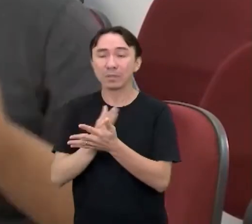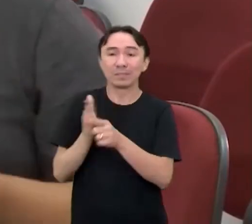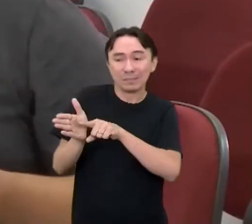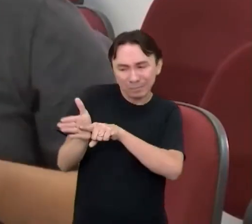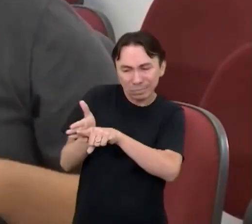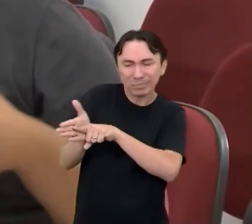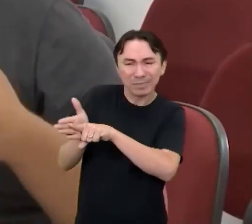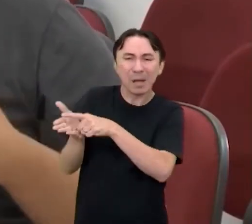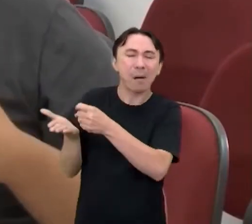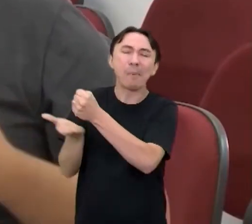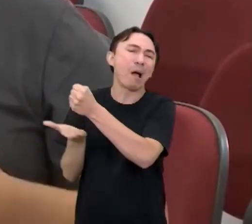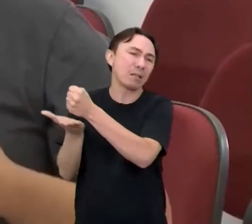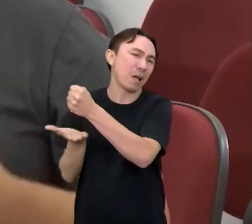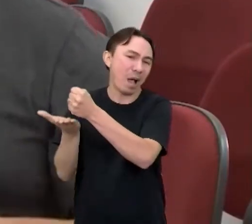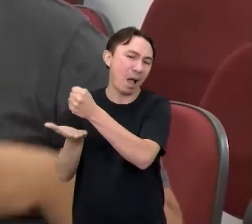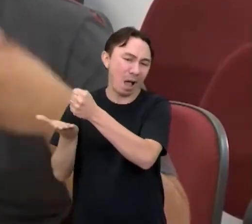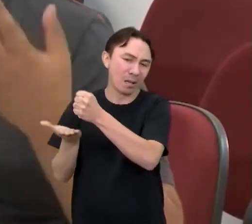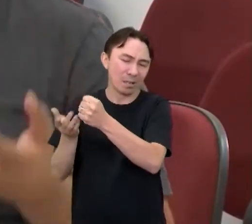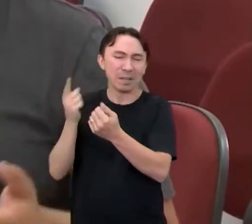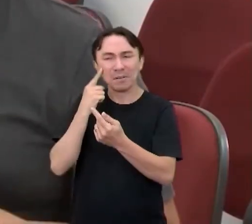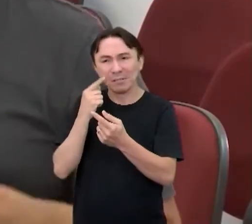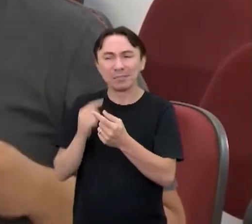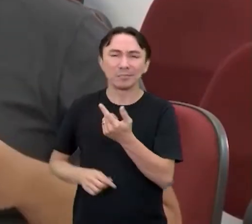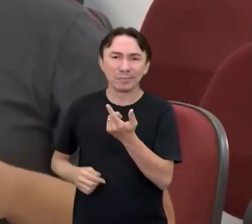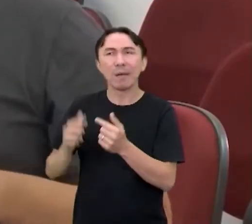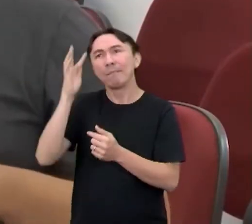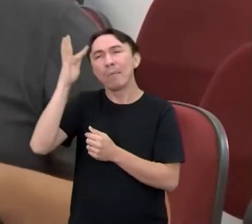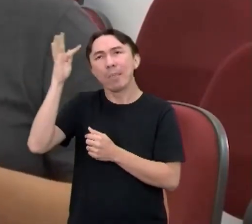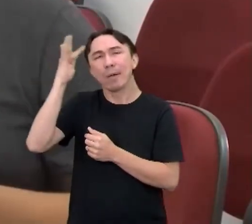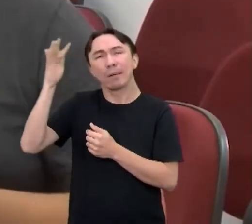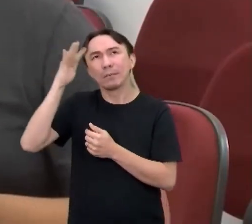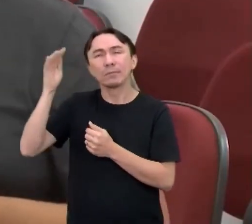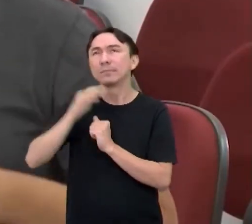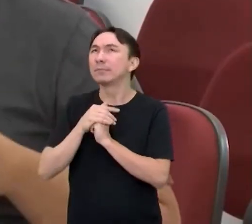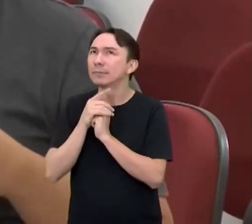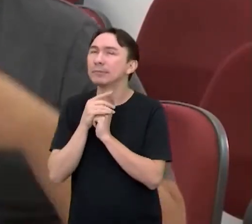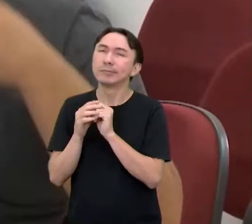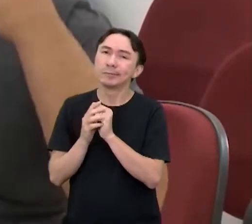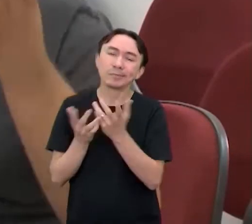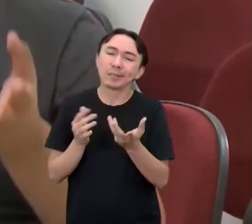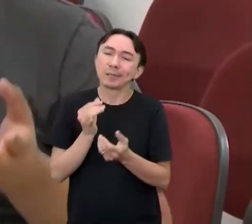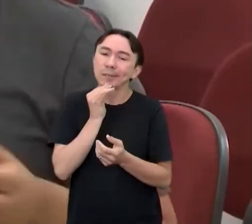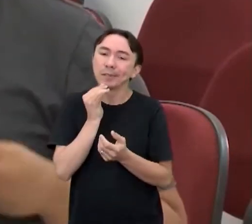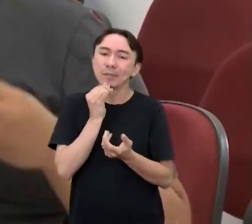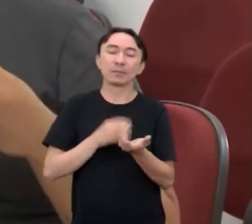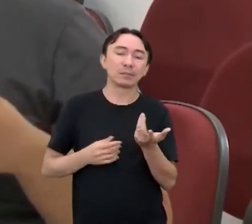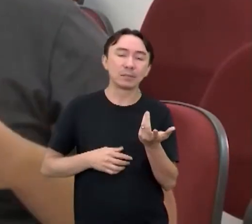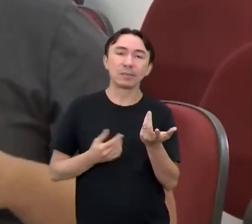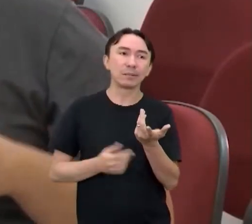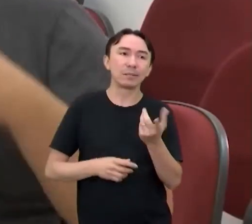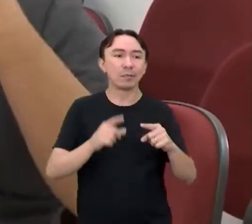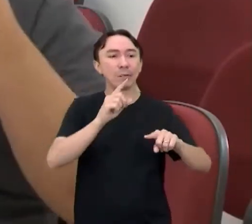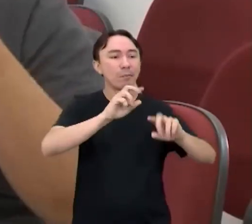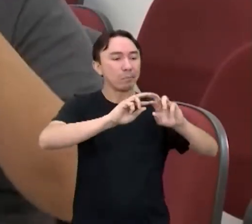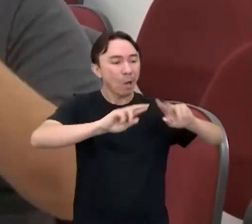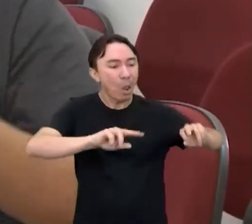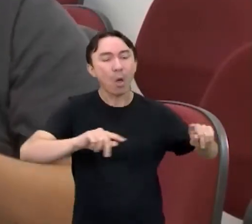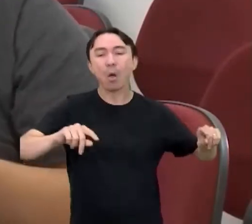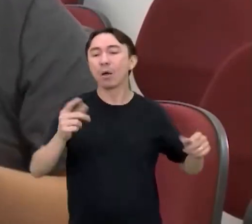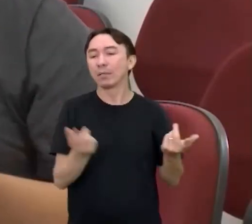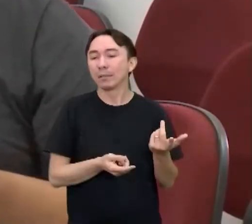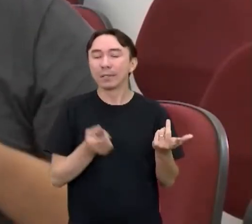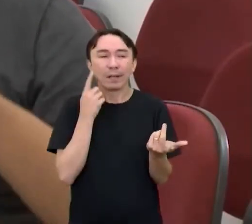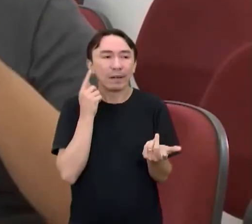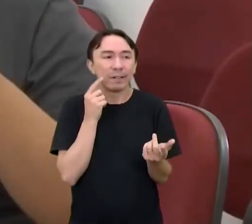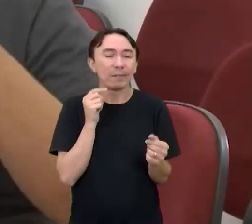básica, que vai responder essas perguntas um pouco mais filosóficas, do que é formado as coisas, como